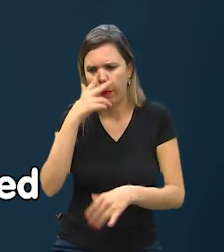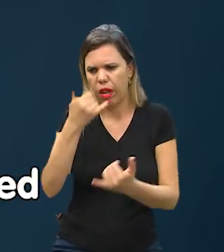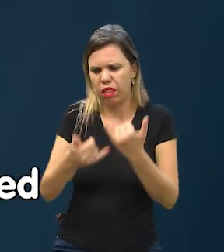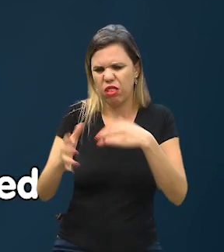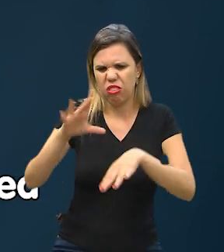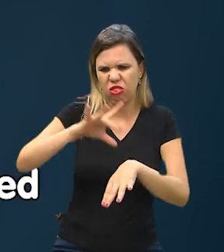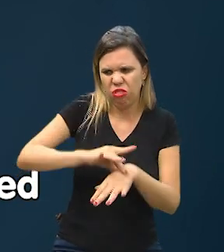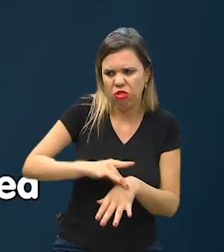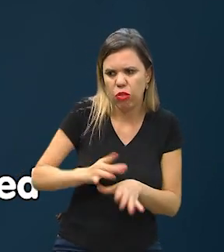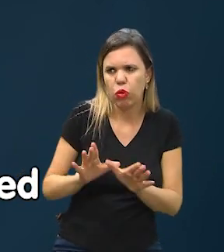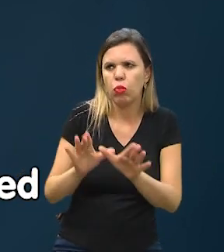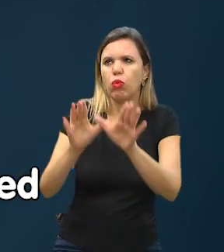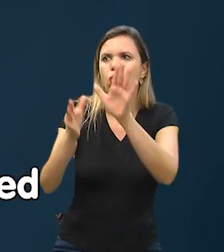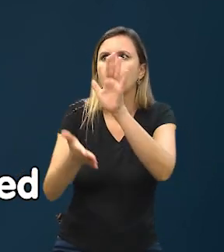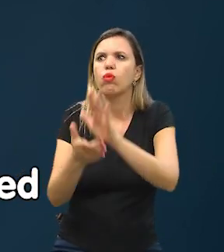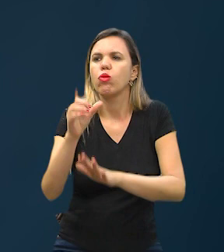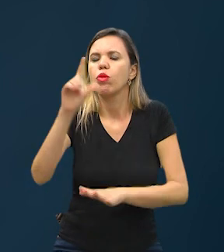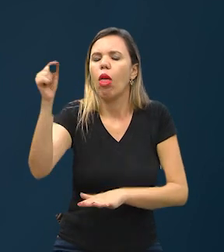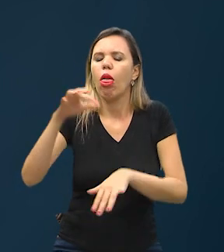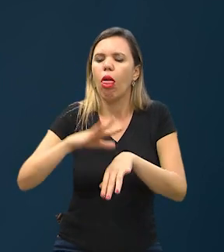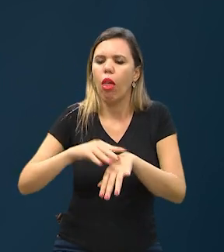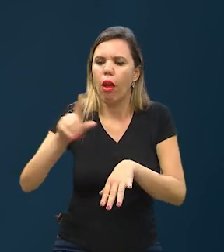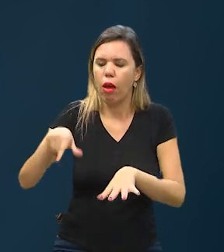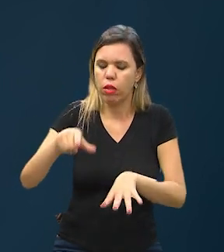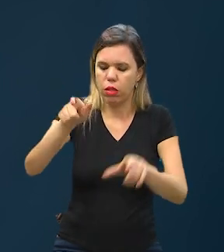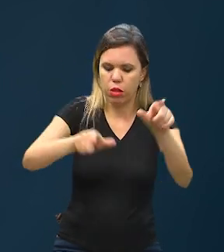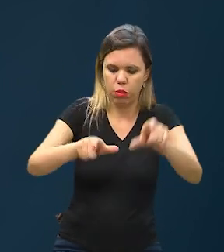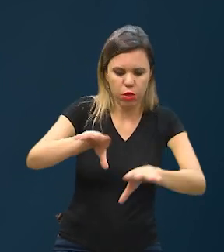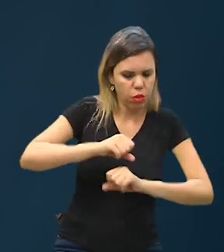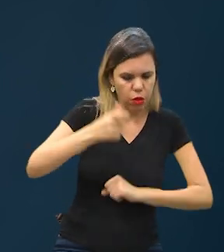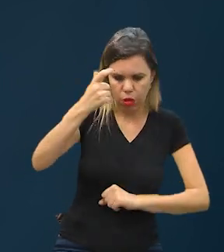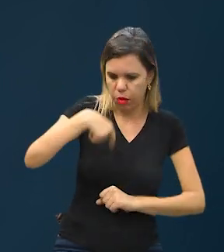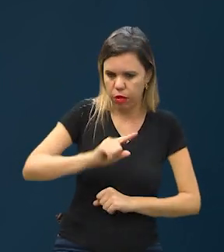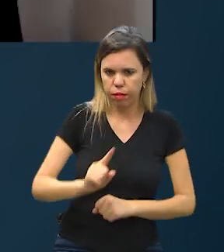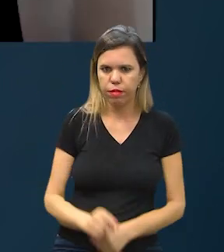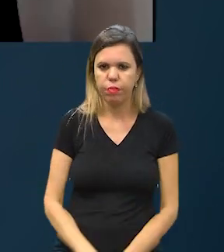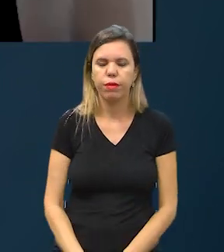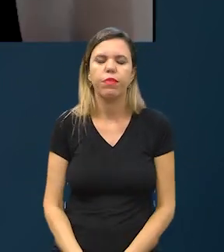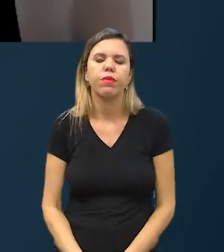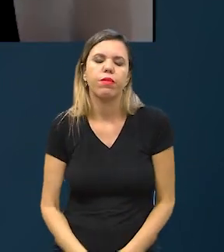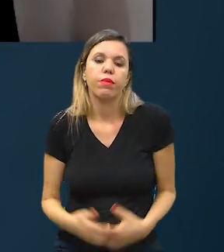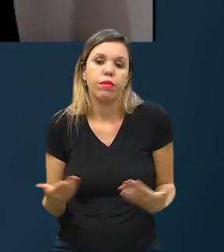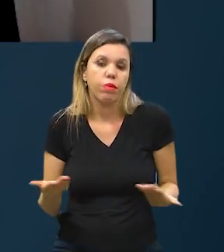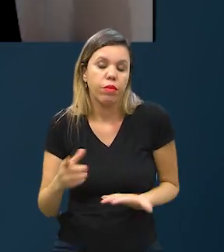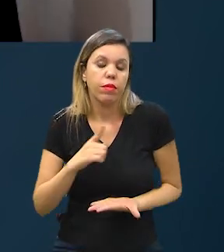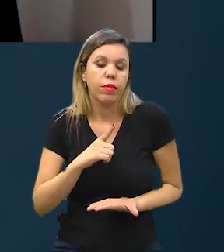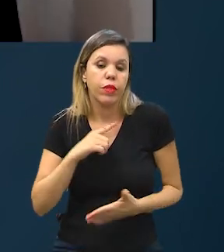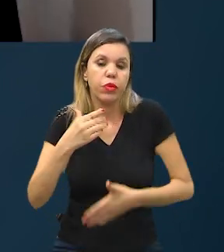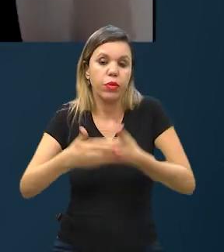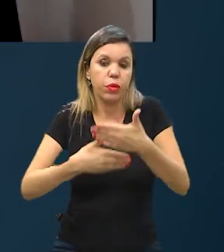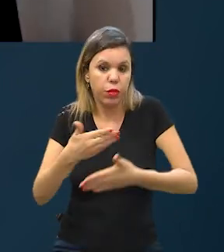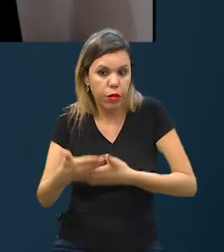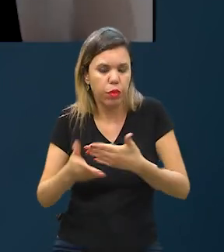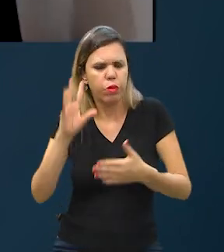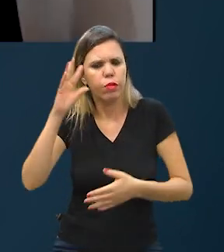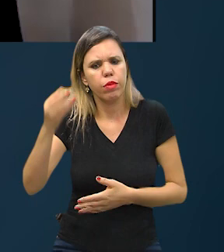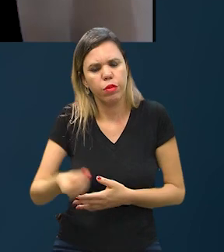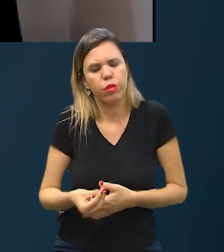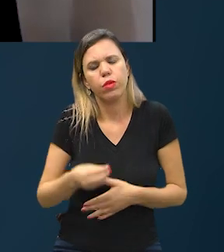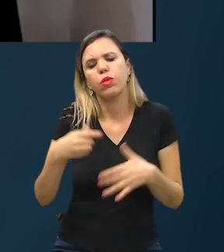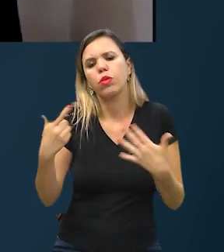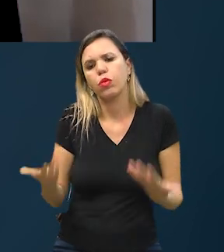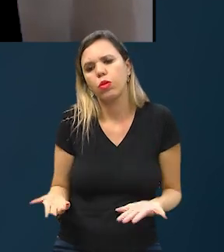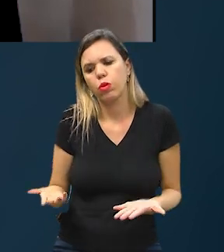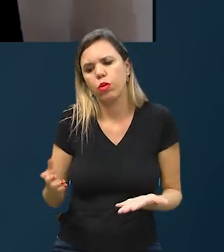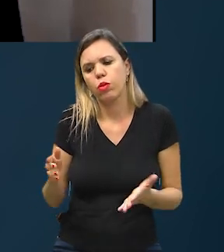doença. Então adoeci e aprendi que a doença estava nas pessoas, não em mim. Mas aí agora a gente está nesse processo mesmo de entender